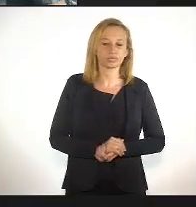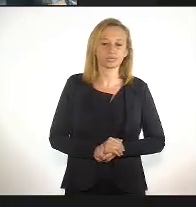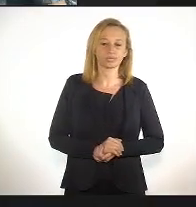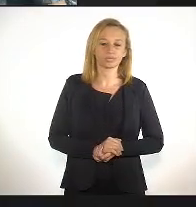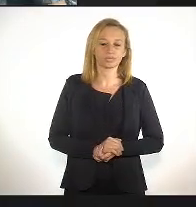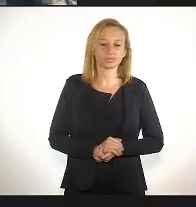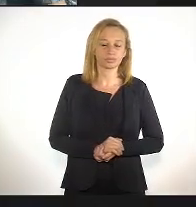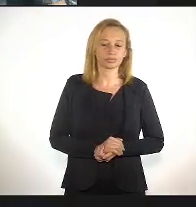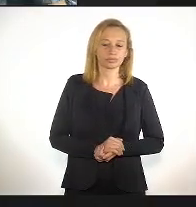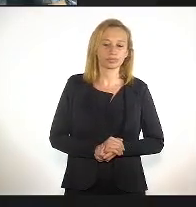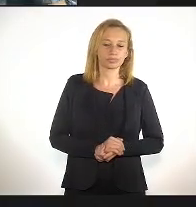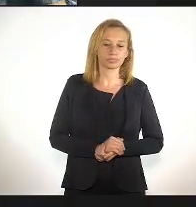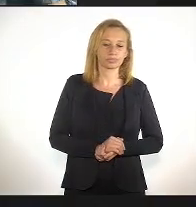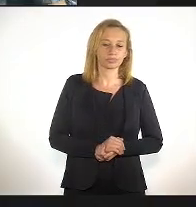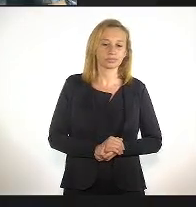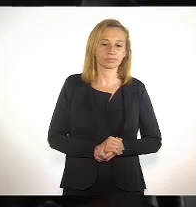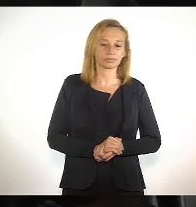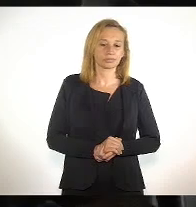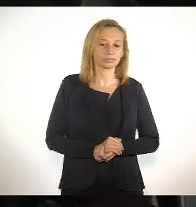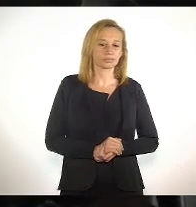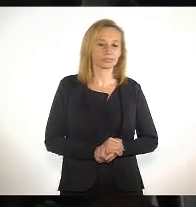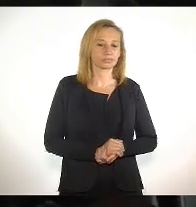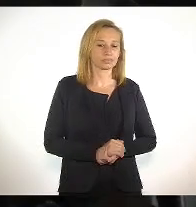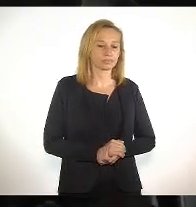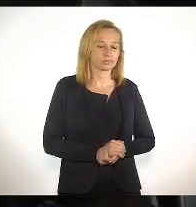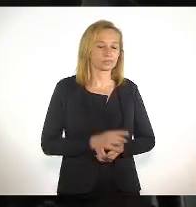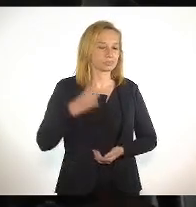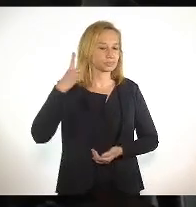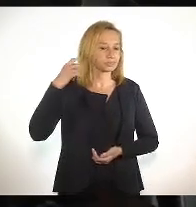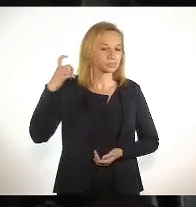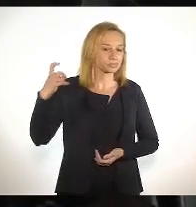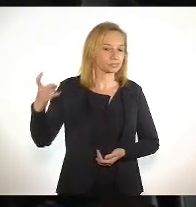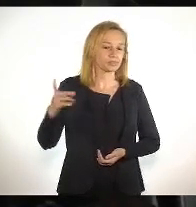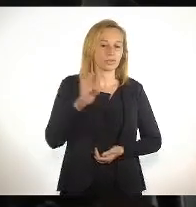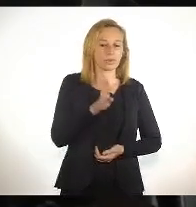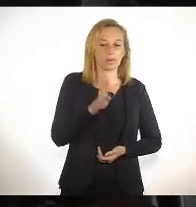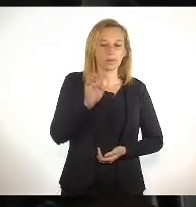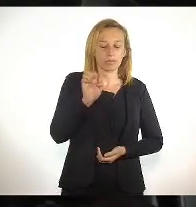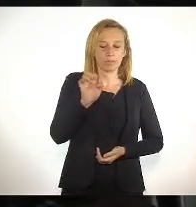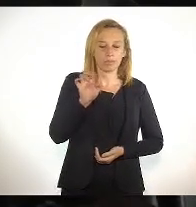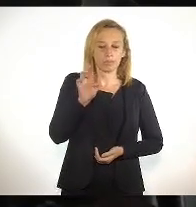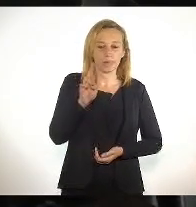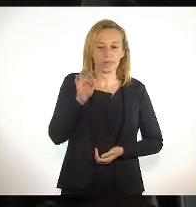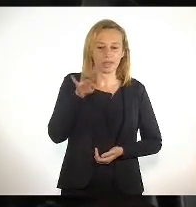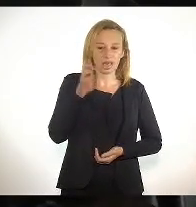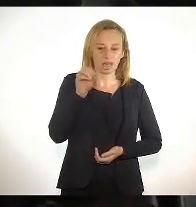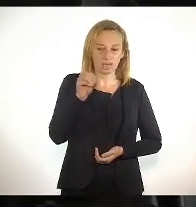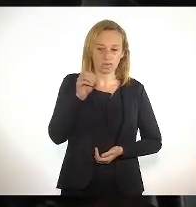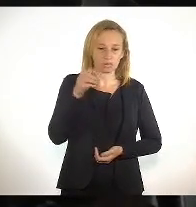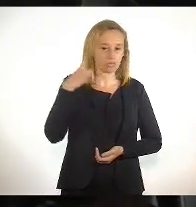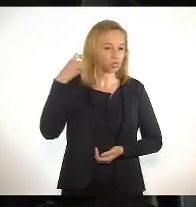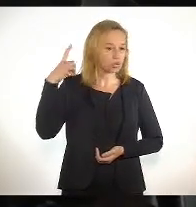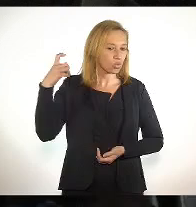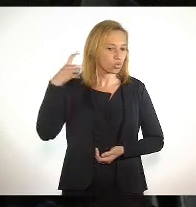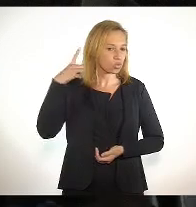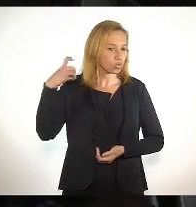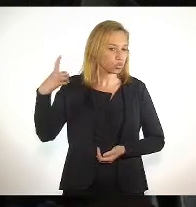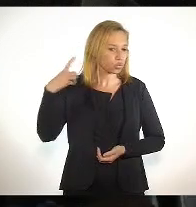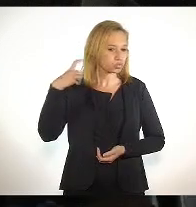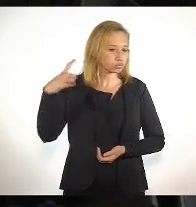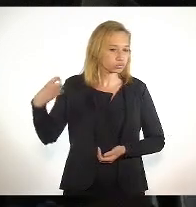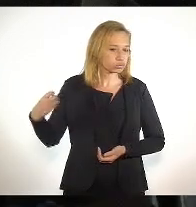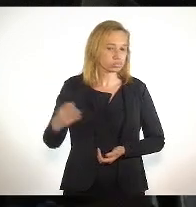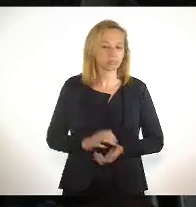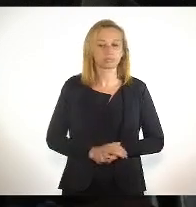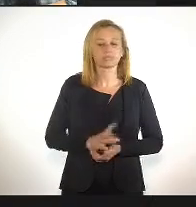Os que assaltou, sequestrou... Está aberto, subtenente. Bernardo, seu som está aberto, Bernardo. Ok.